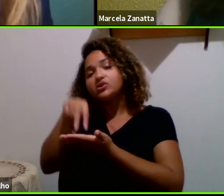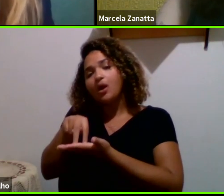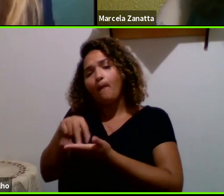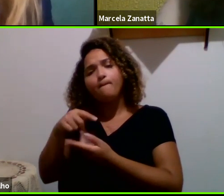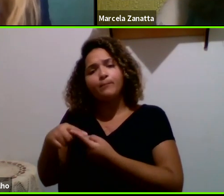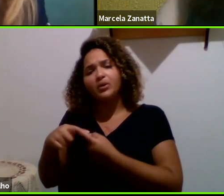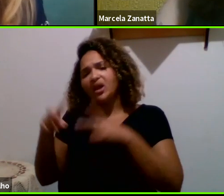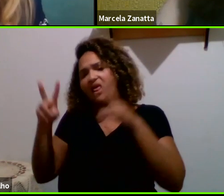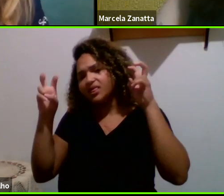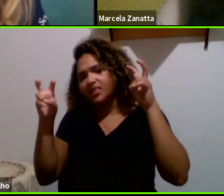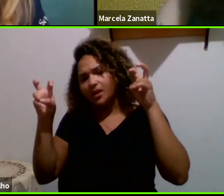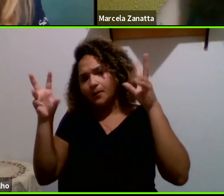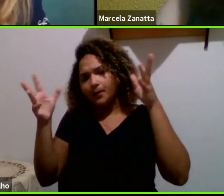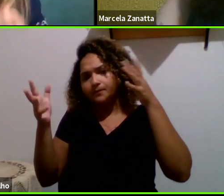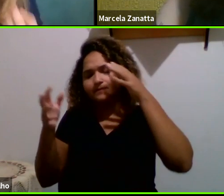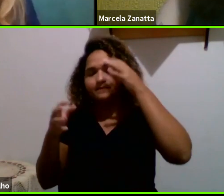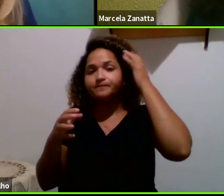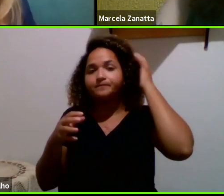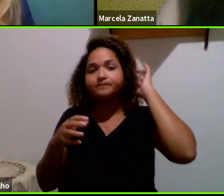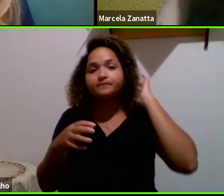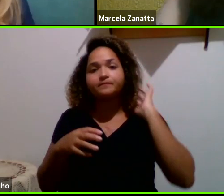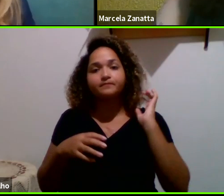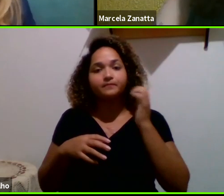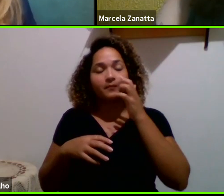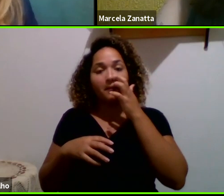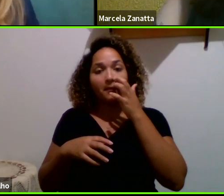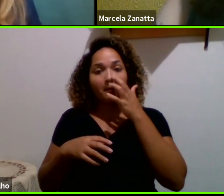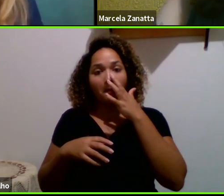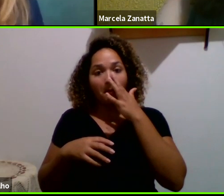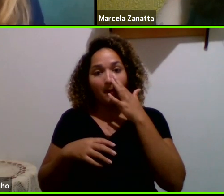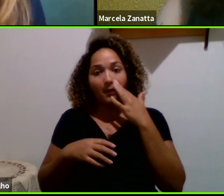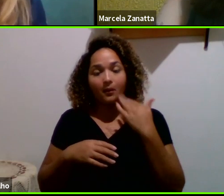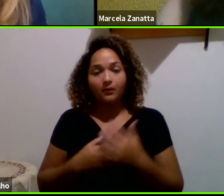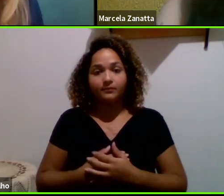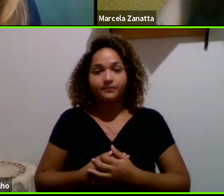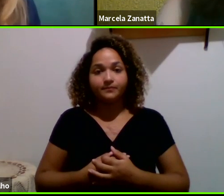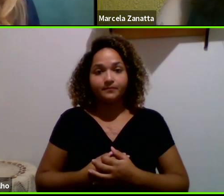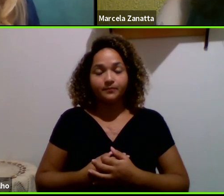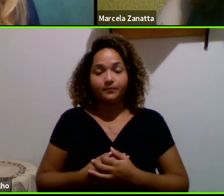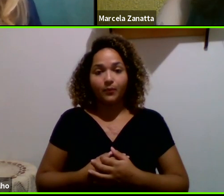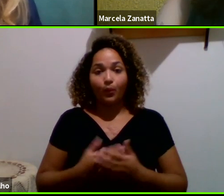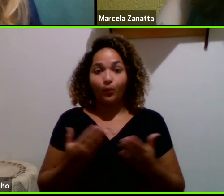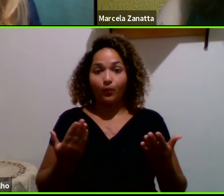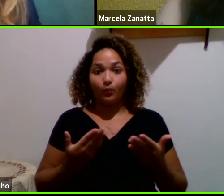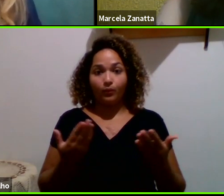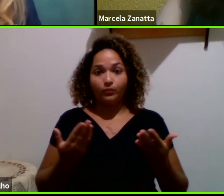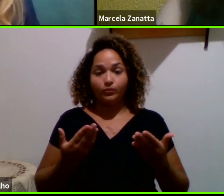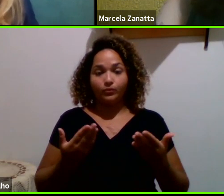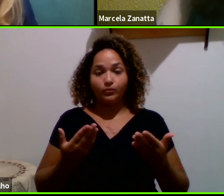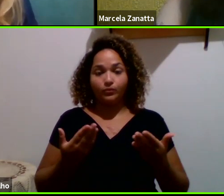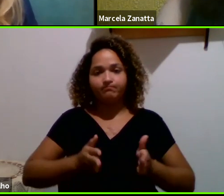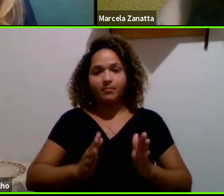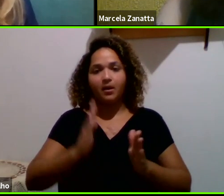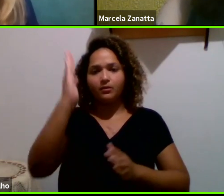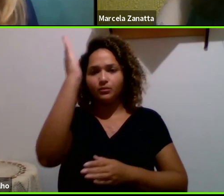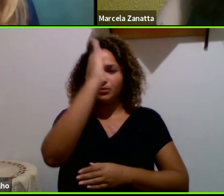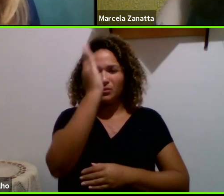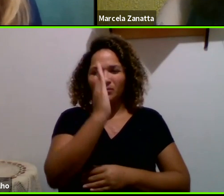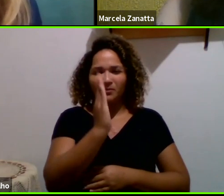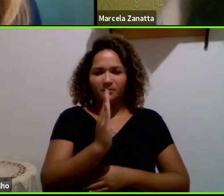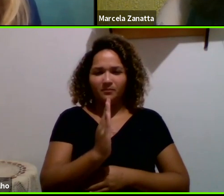motivado exatamente pelo retrato do parto no Brasil. Então, o Brasil ele